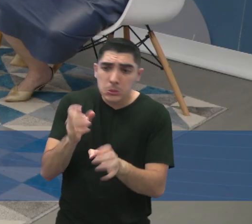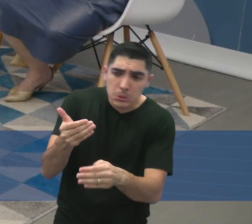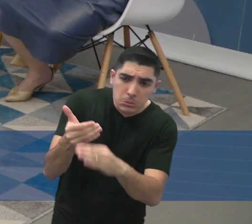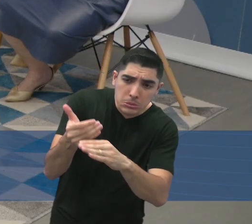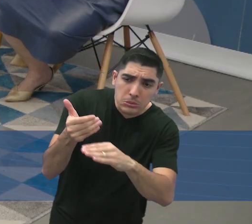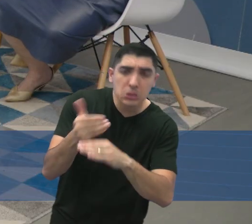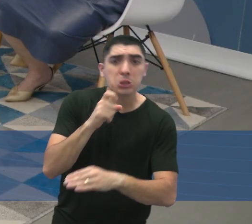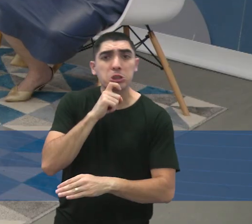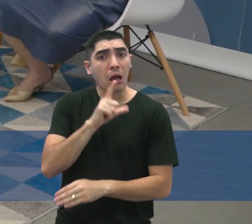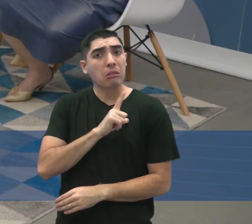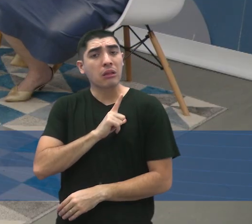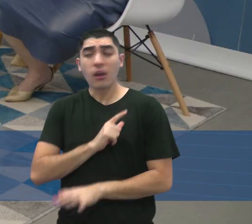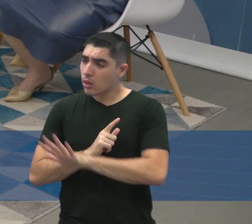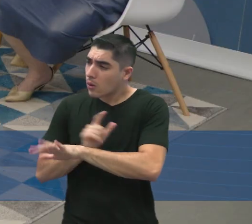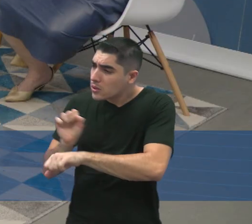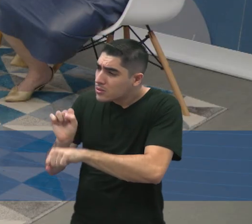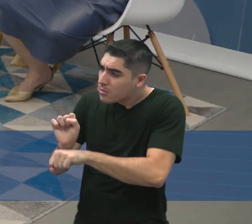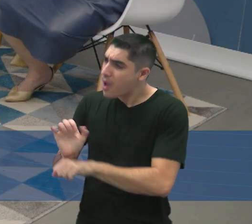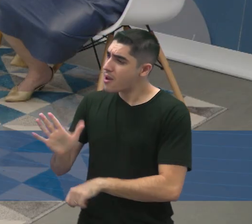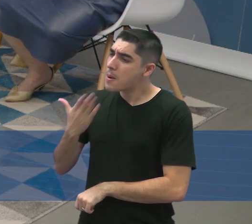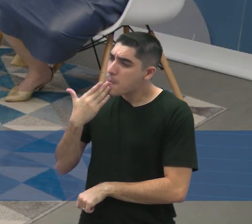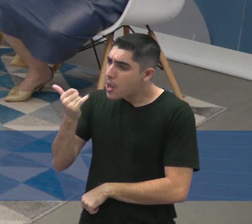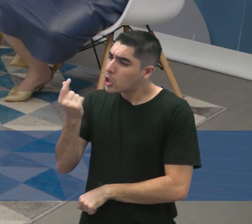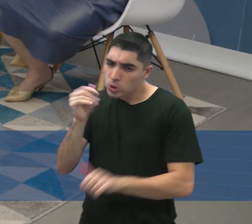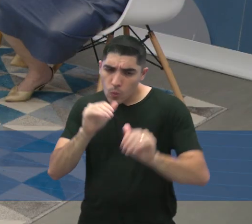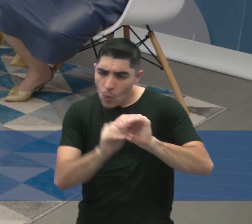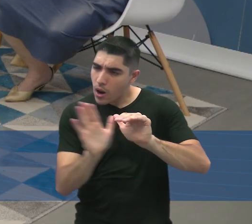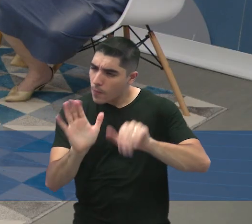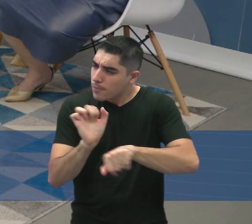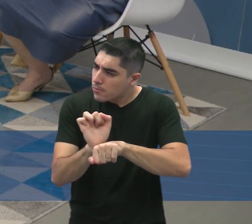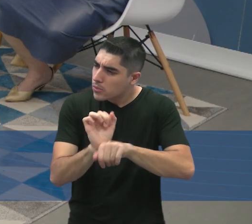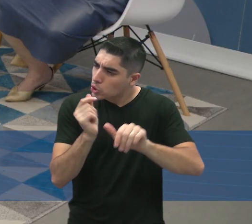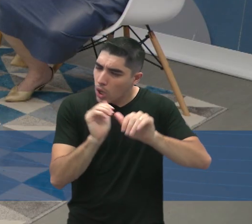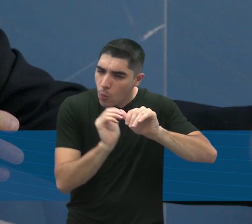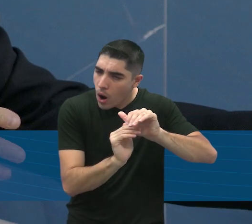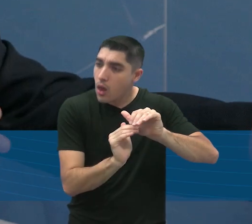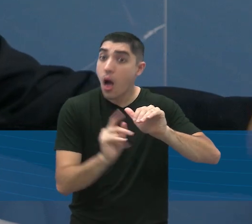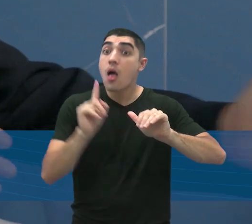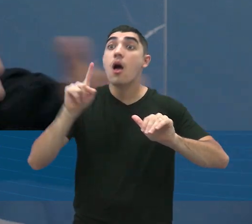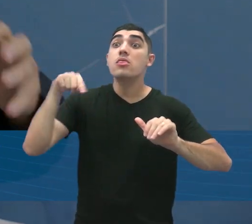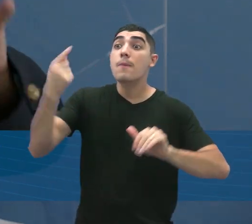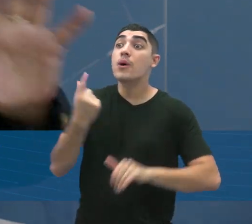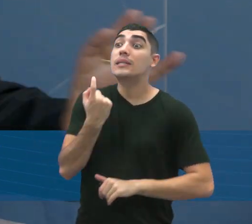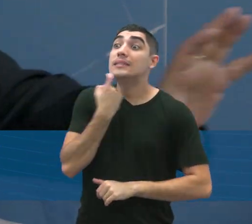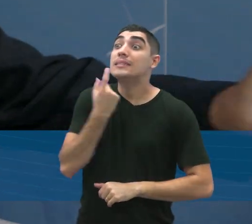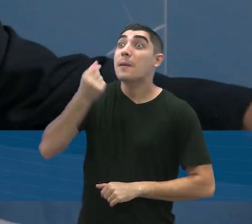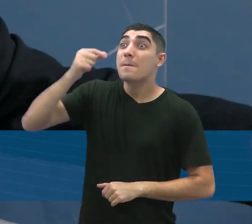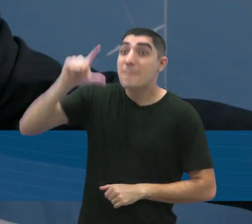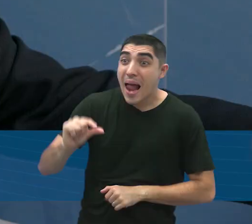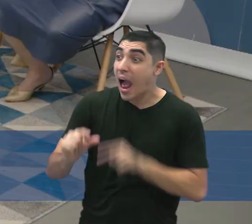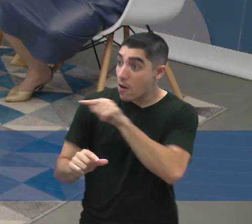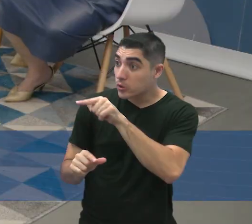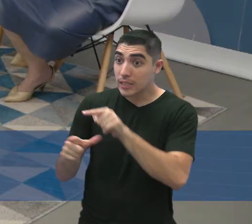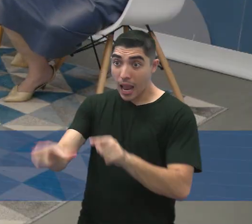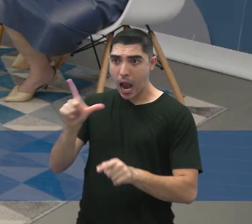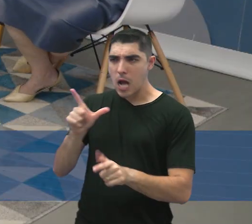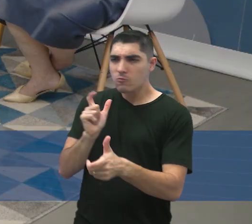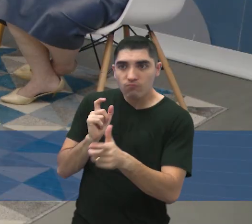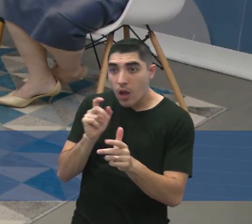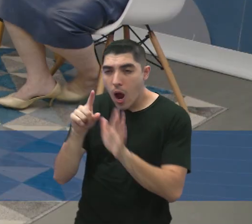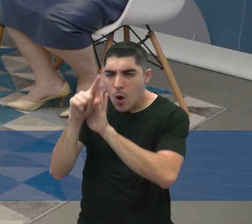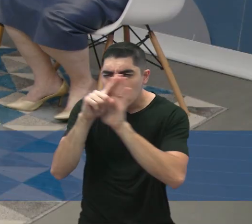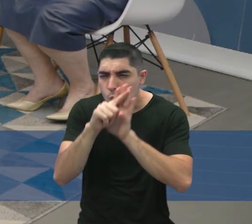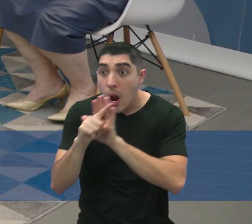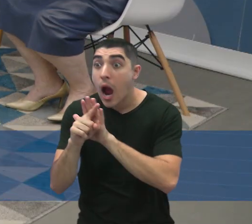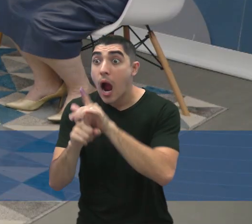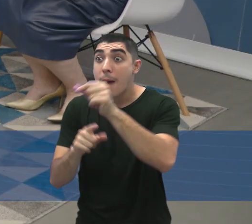sabe até o final do ano você deixa o teu dinheiro aplicado, aí você pode comprar no Black Friday, desde que tu faça a pesquisa. As datas,